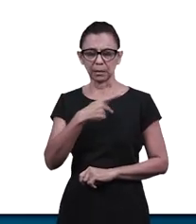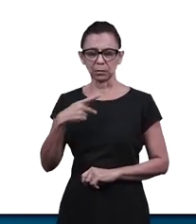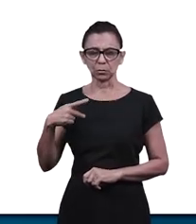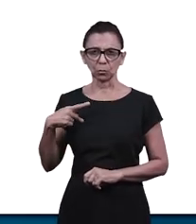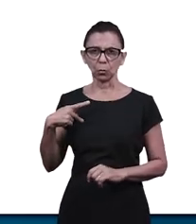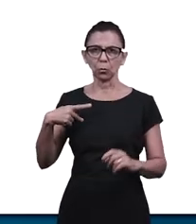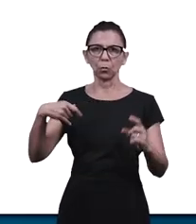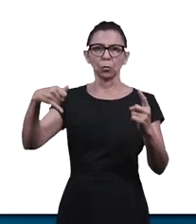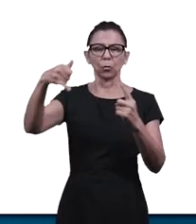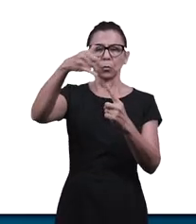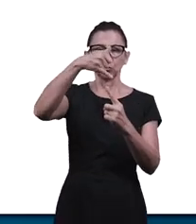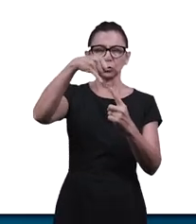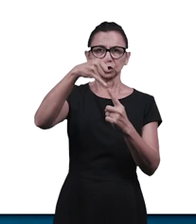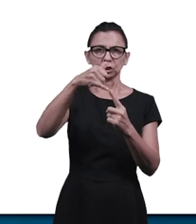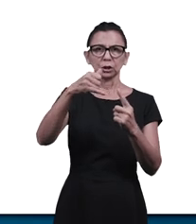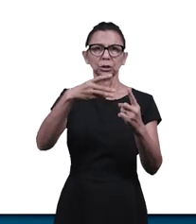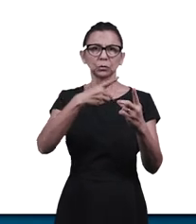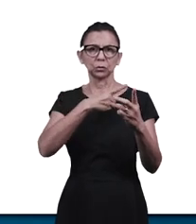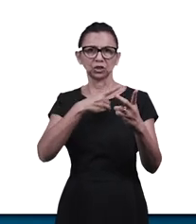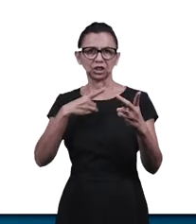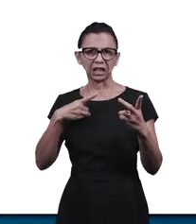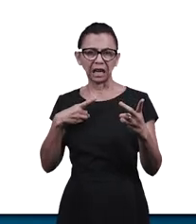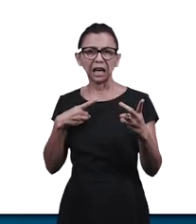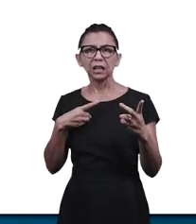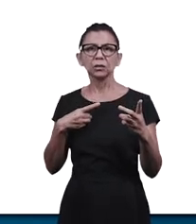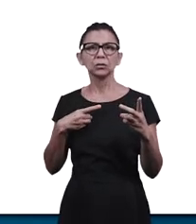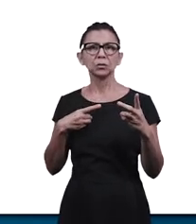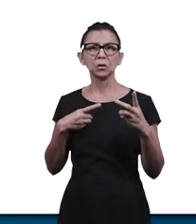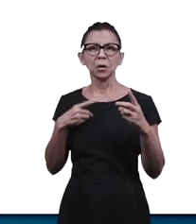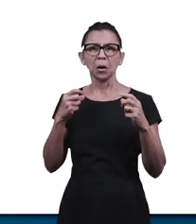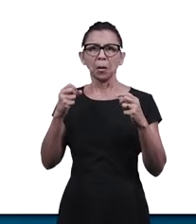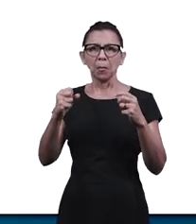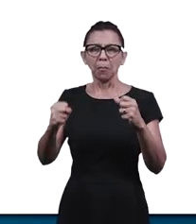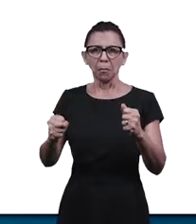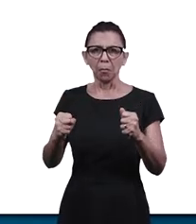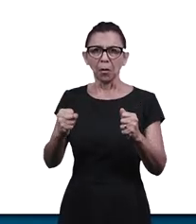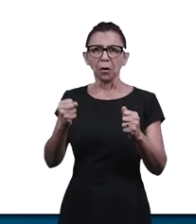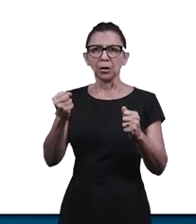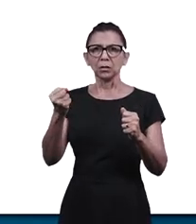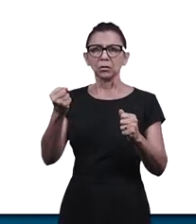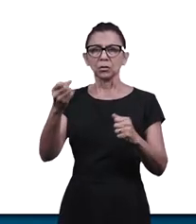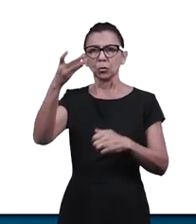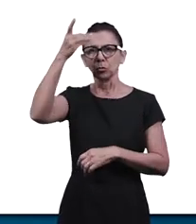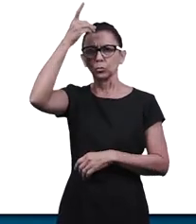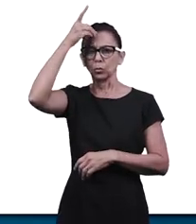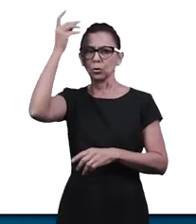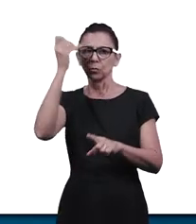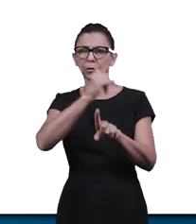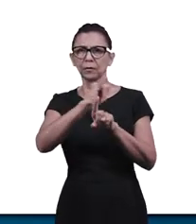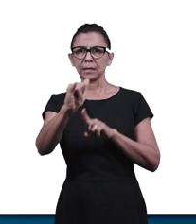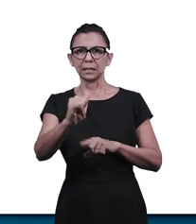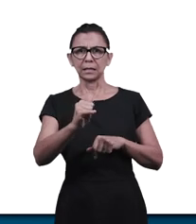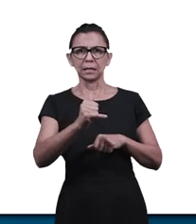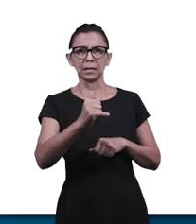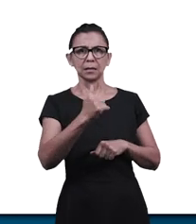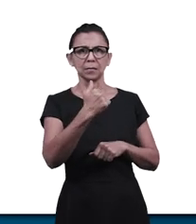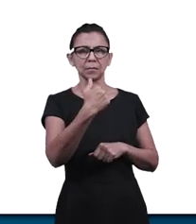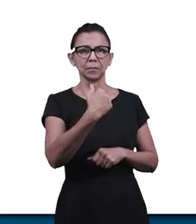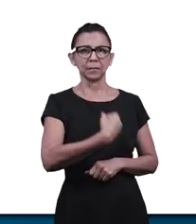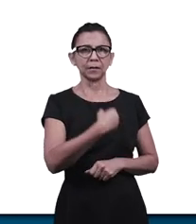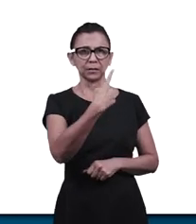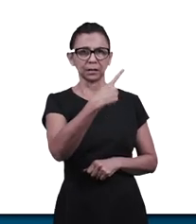ou diácono, pode desprezar um dom de profecia a ele outorgado pelo Espírito